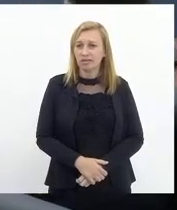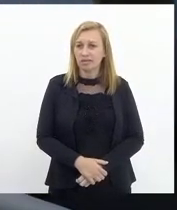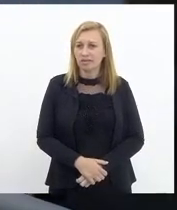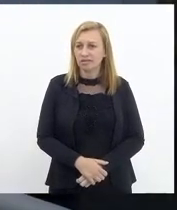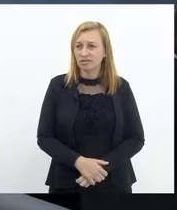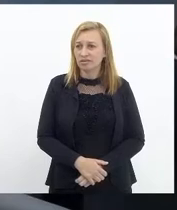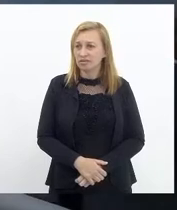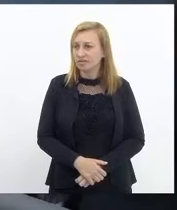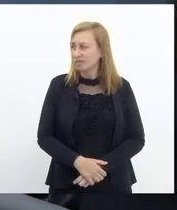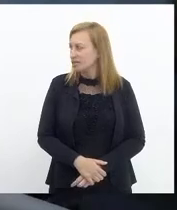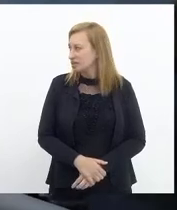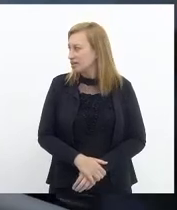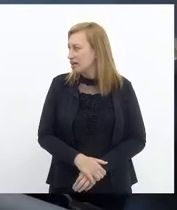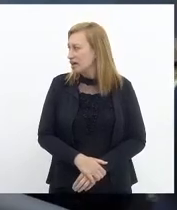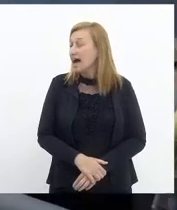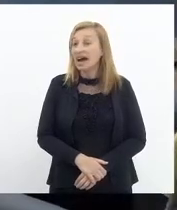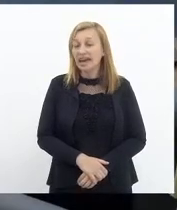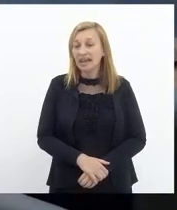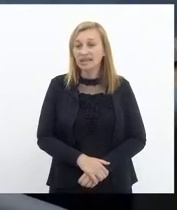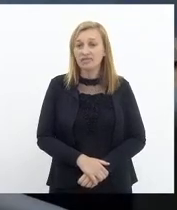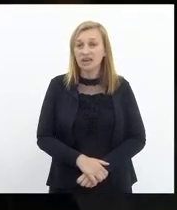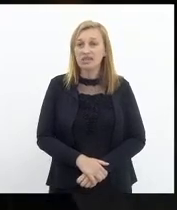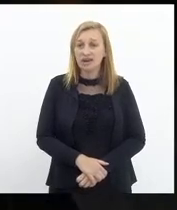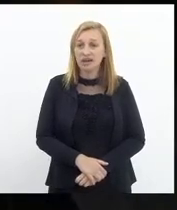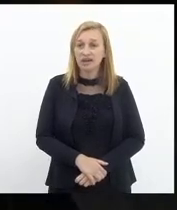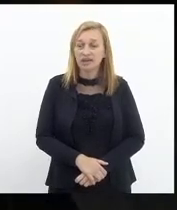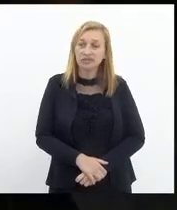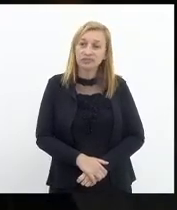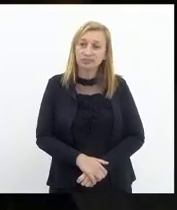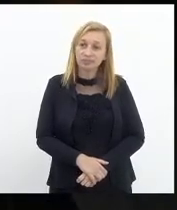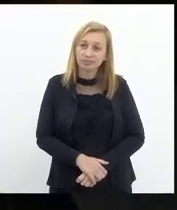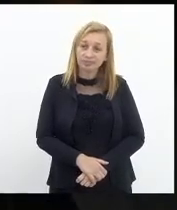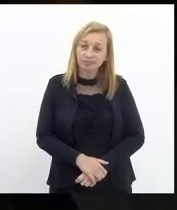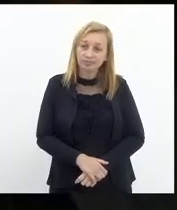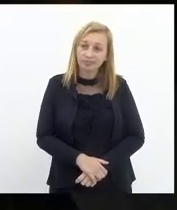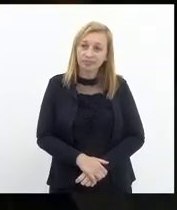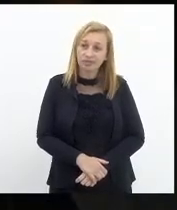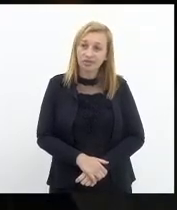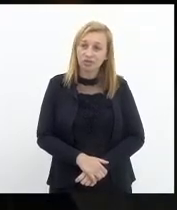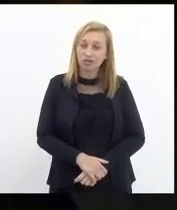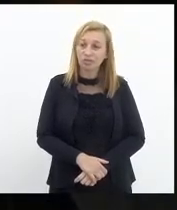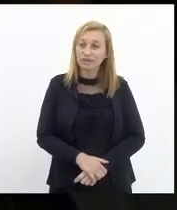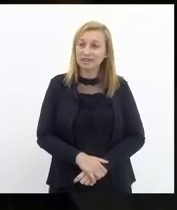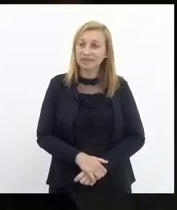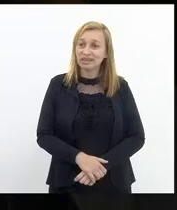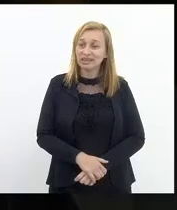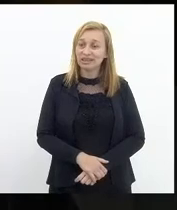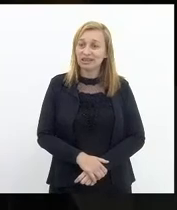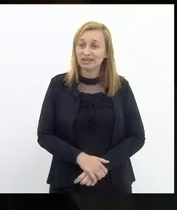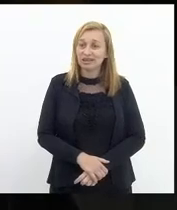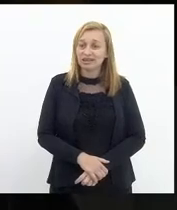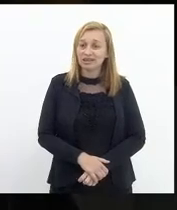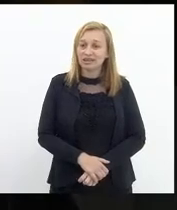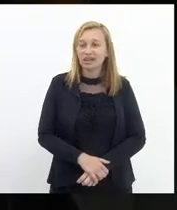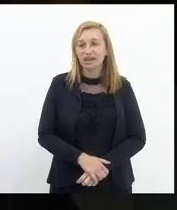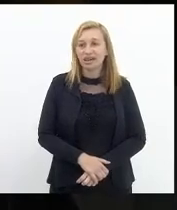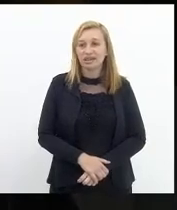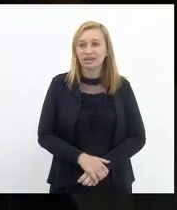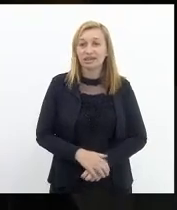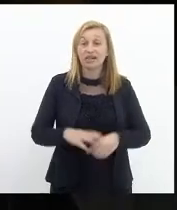Senhor presidente, dos trabalhos deste expediente final da sessão de hoje,